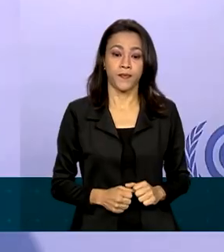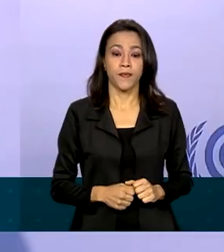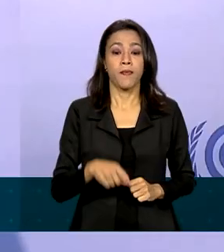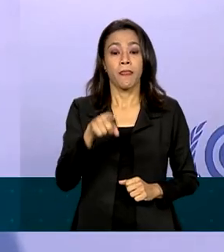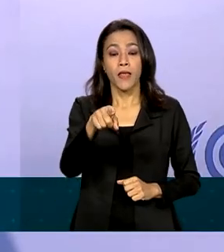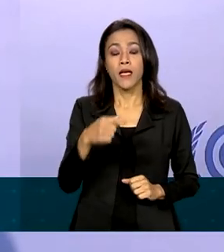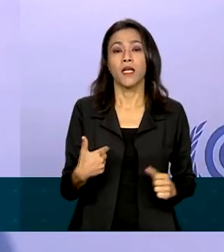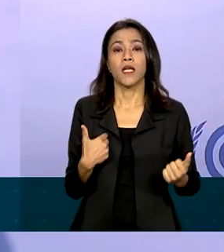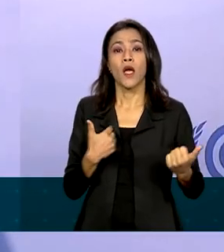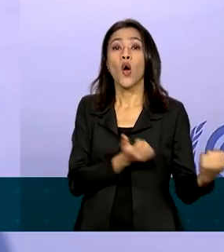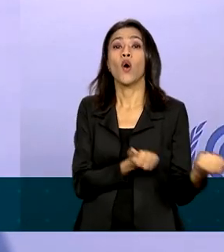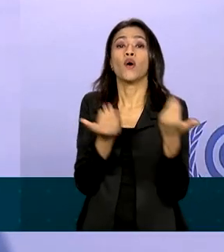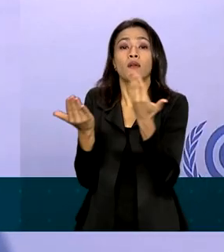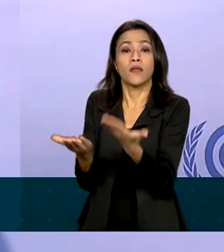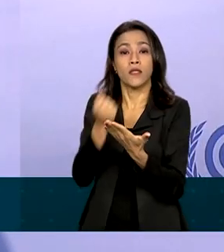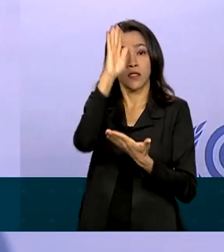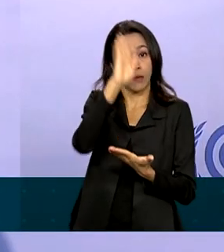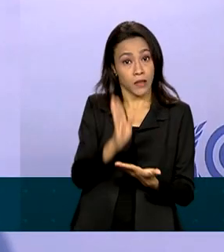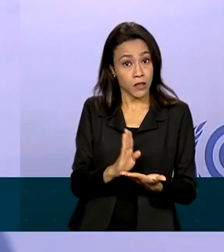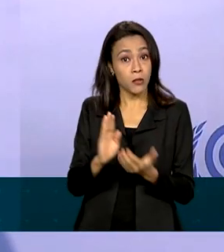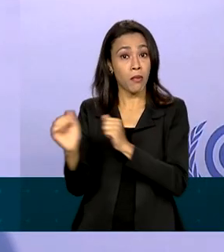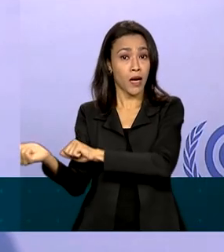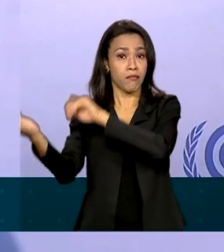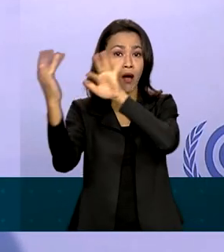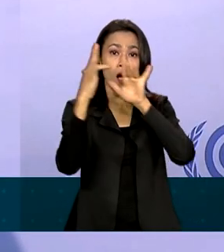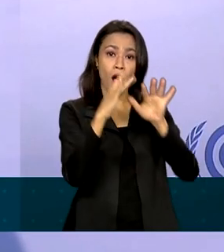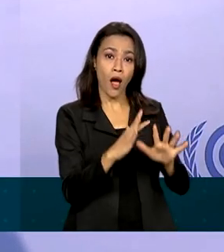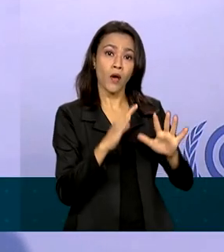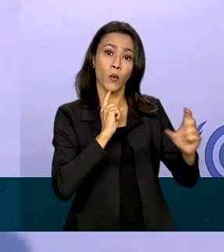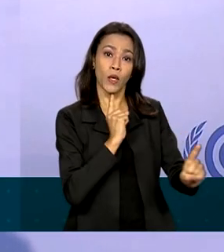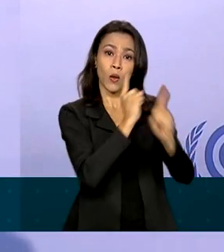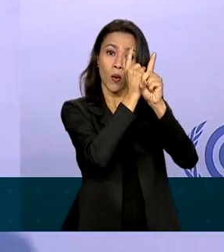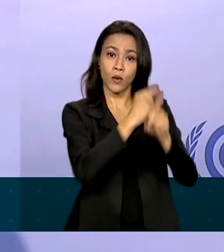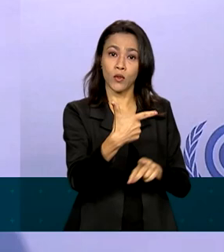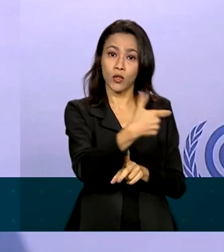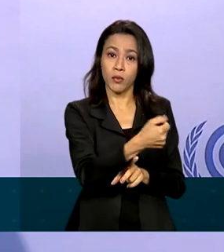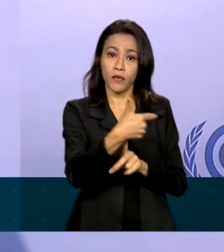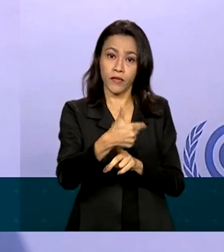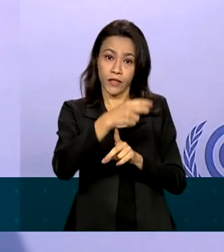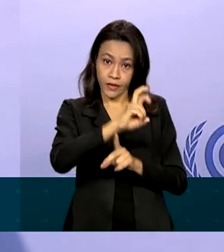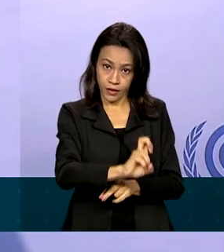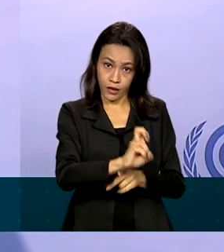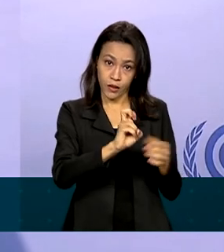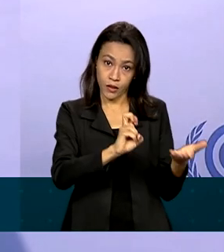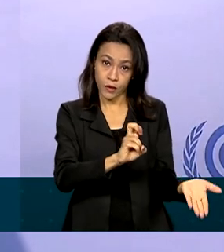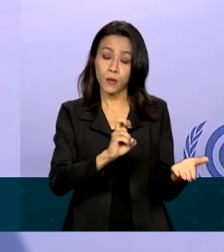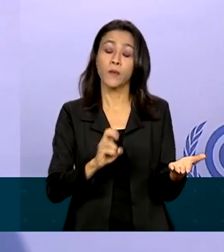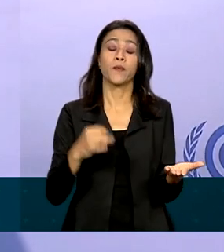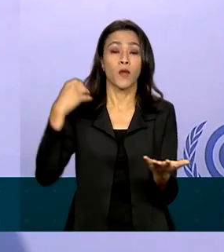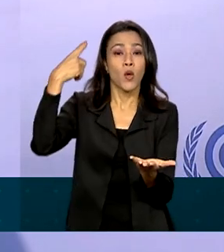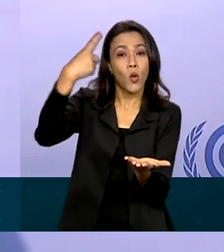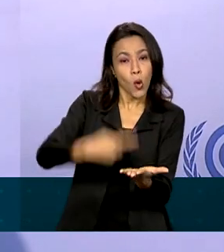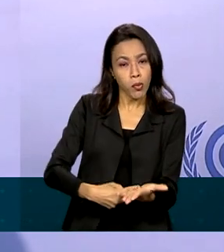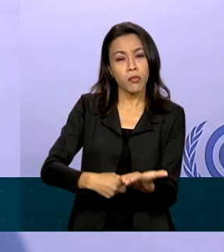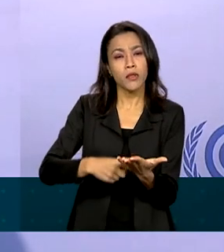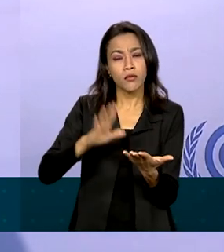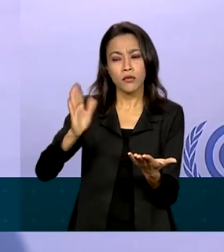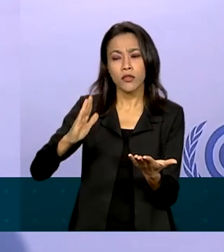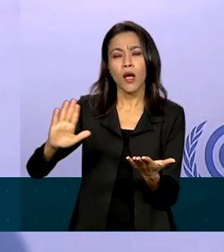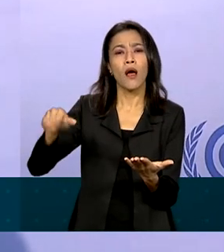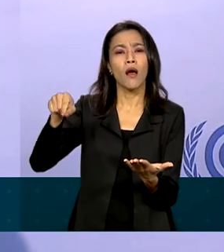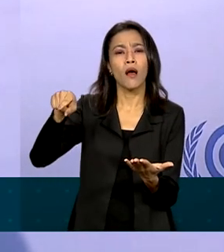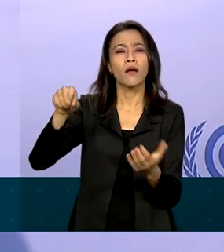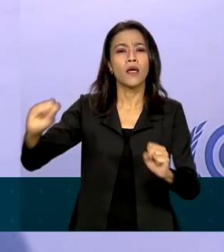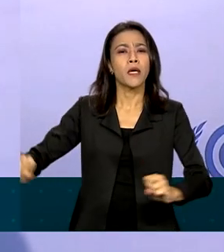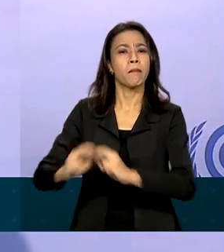o Brasil para sediar a COP30 em 2025, alinhados com os compromissos acordados em Paris